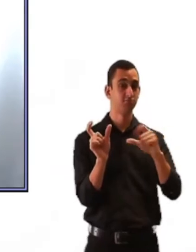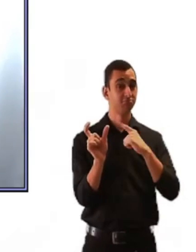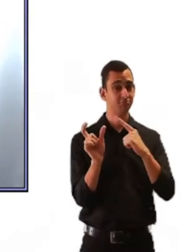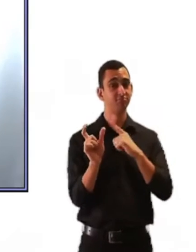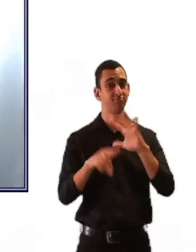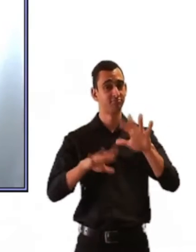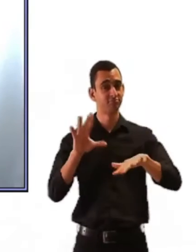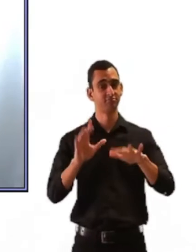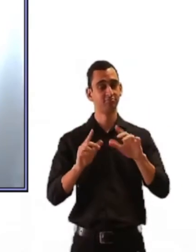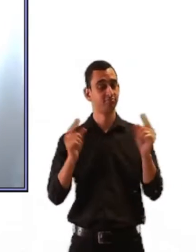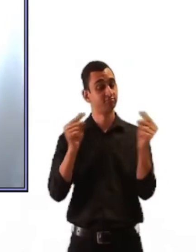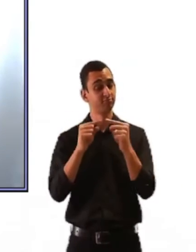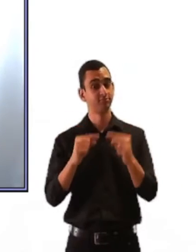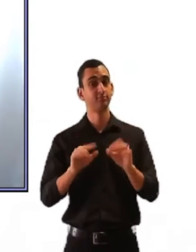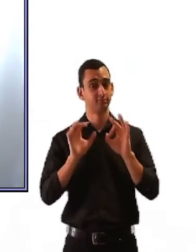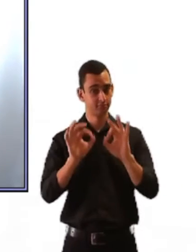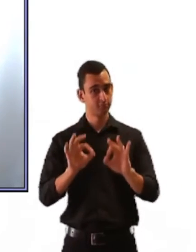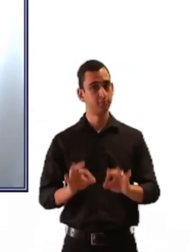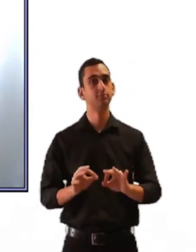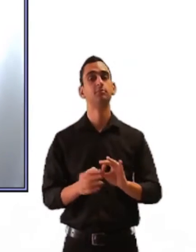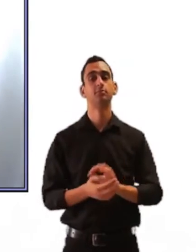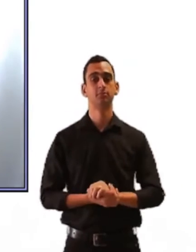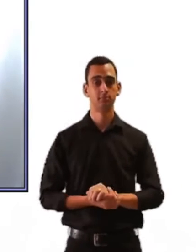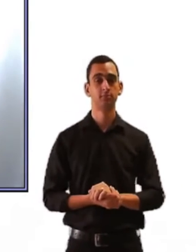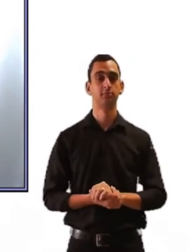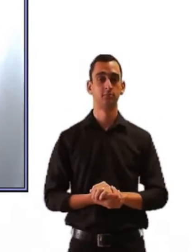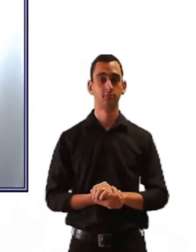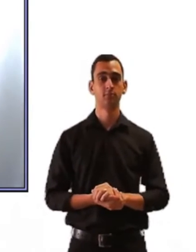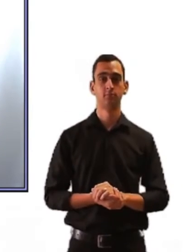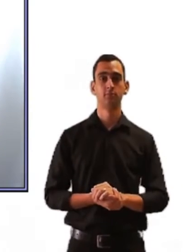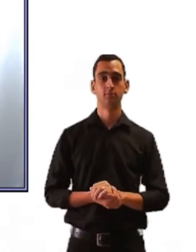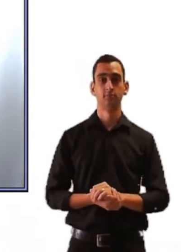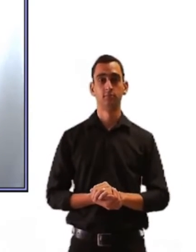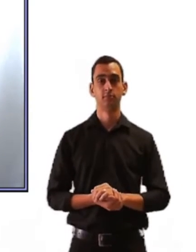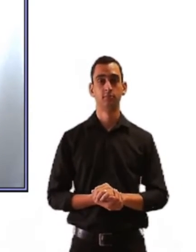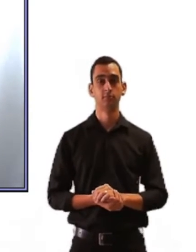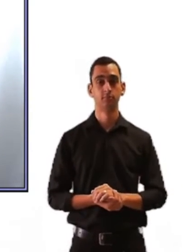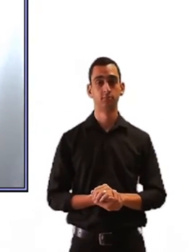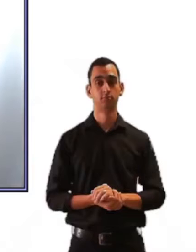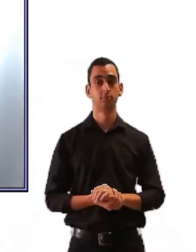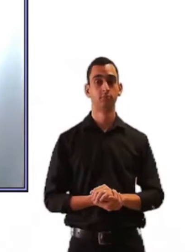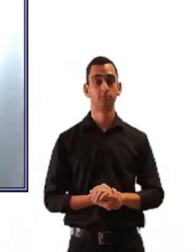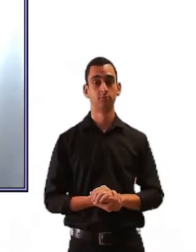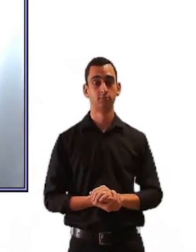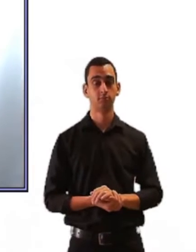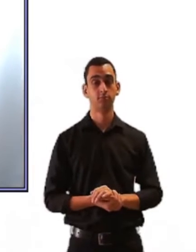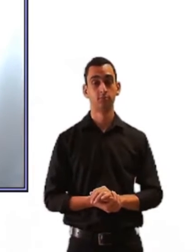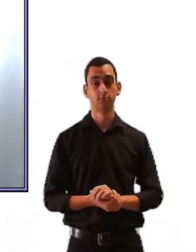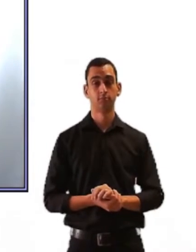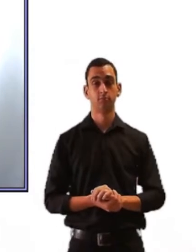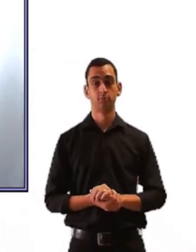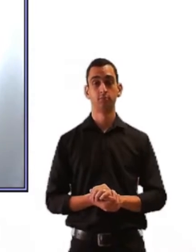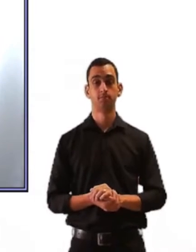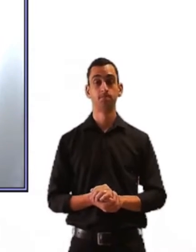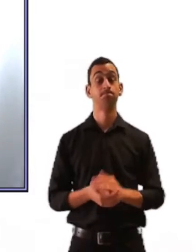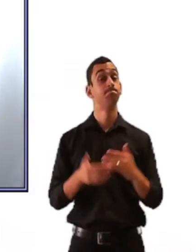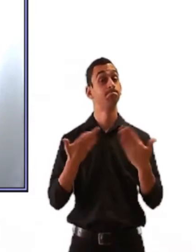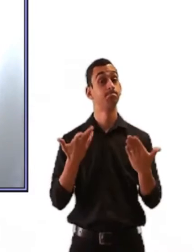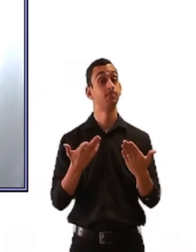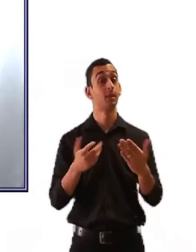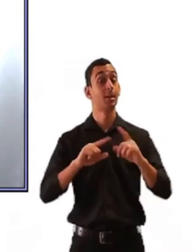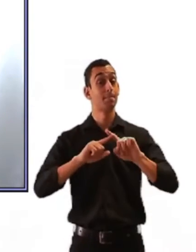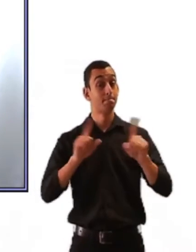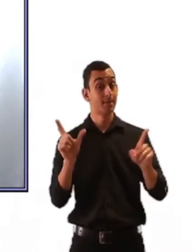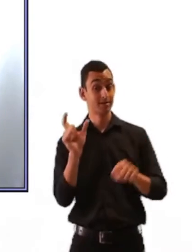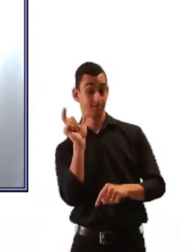solucionar problemas. O voltar aqui vai parecer redundante, né? Mas o problema da utilização das